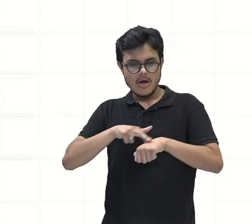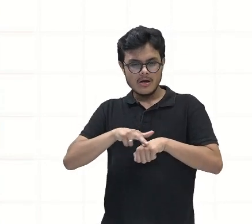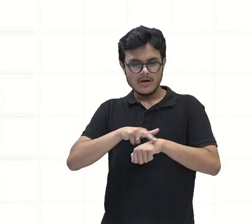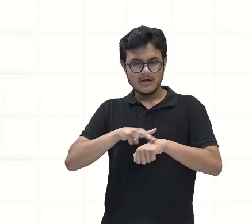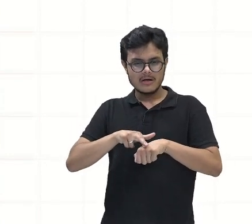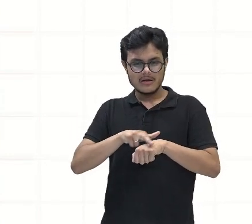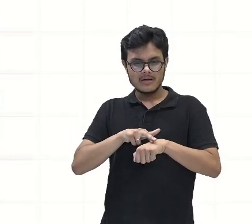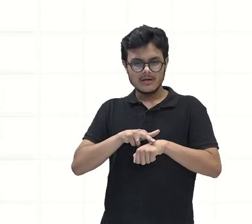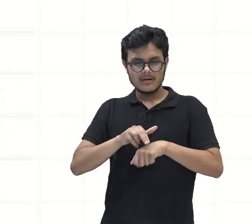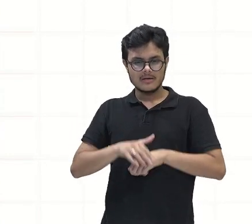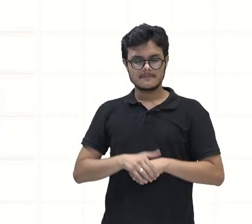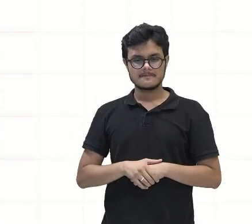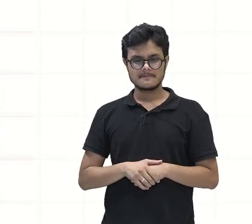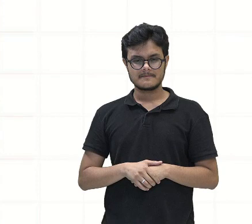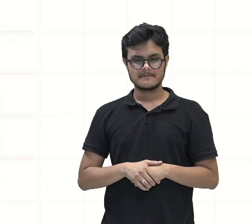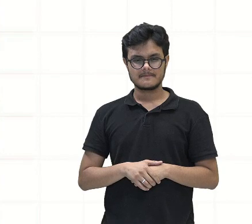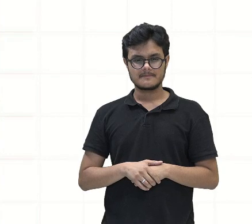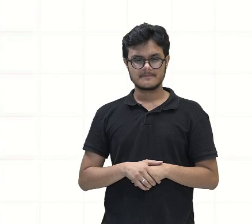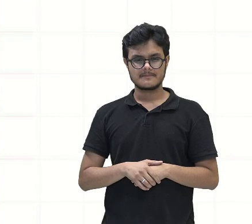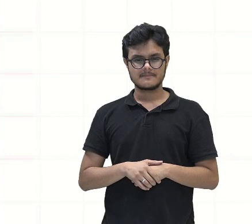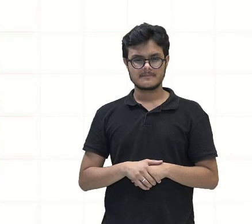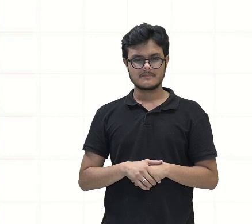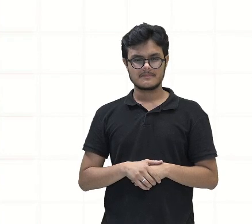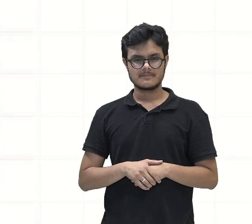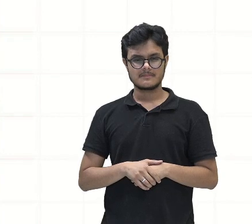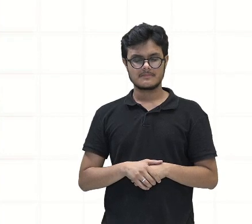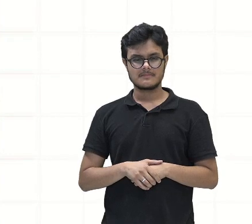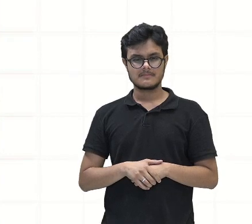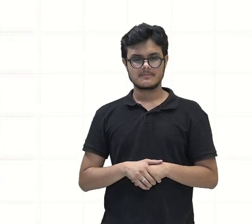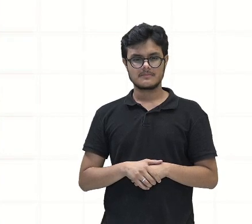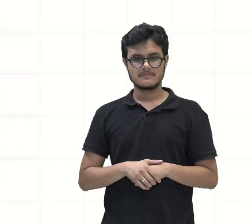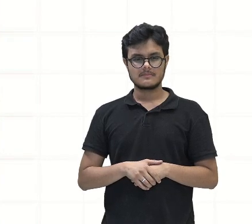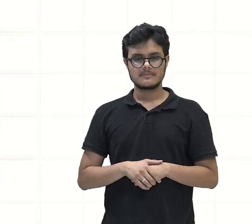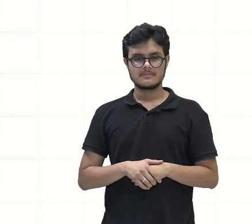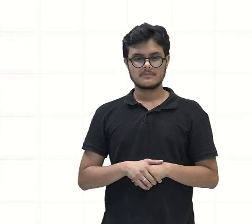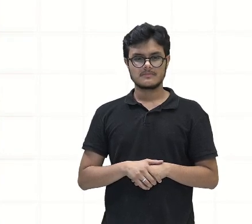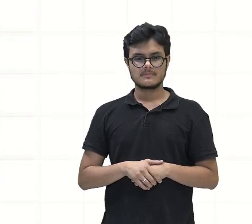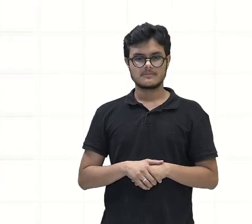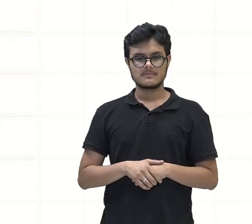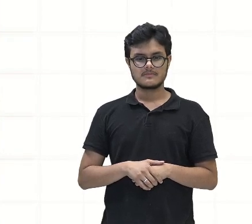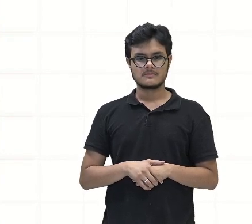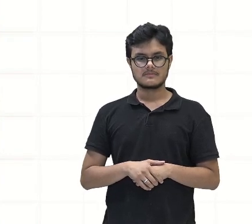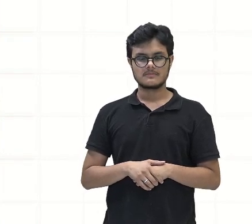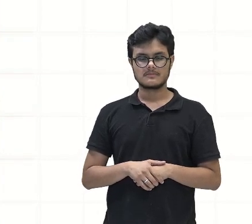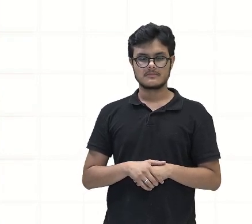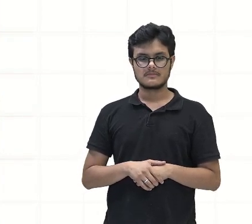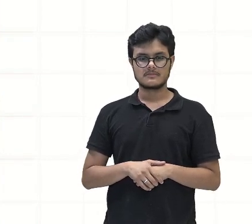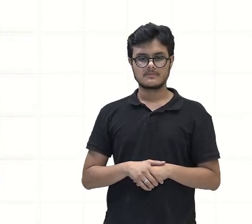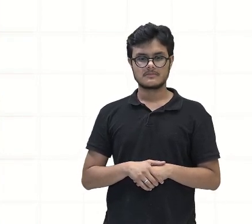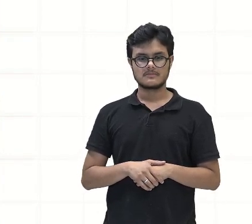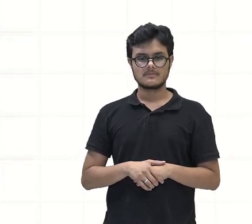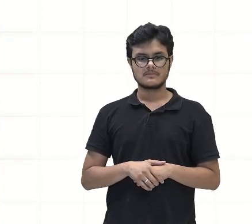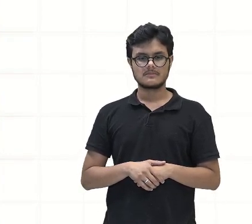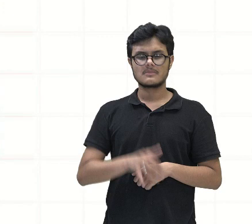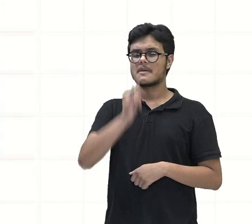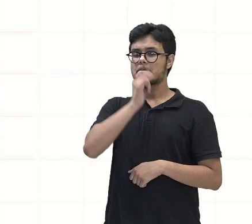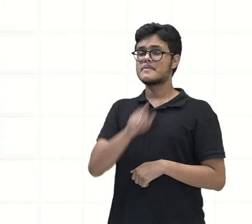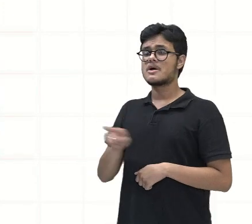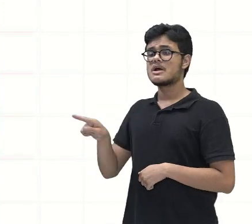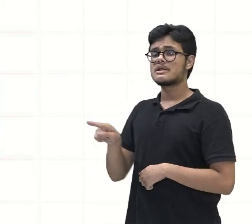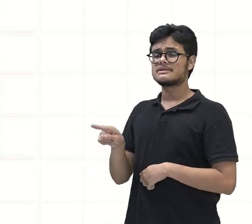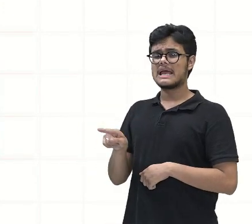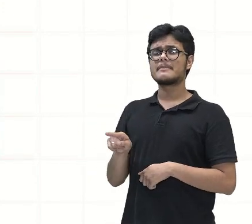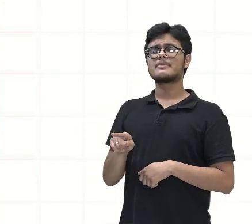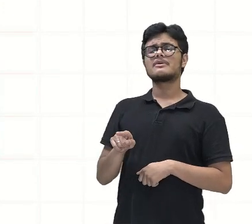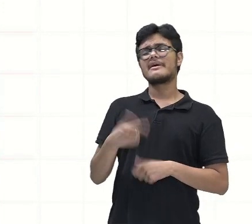isso aqui para ficar mais claro né para vocês a gente vai aqui colocar o quadradinho da Carnaúba